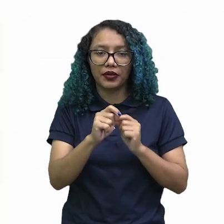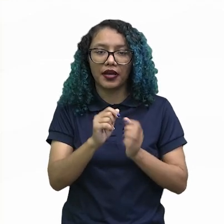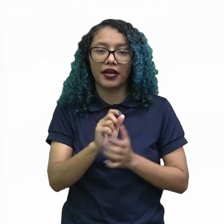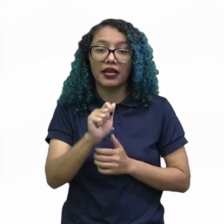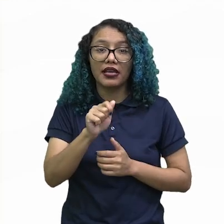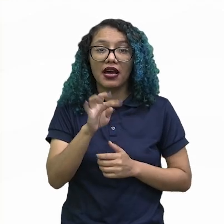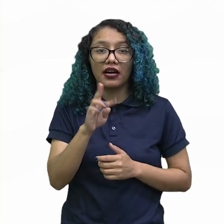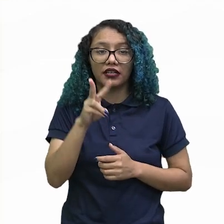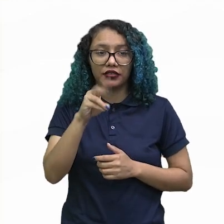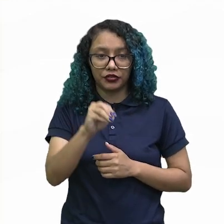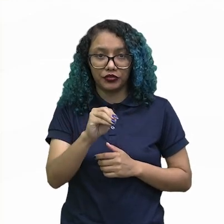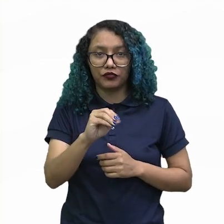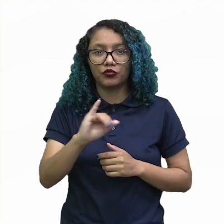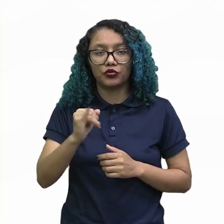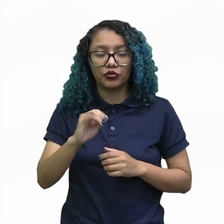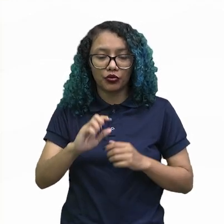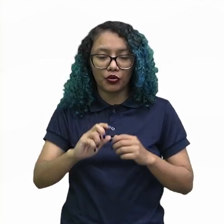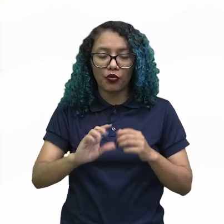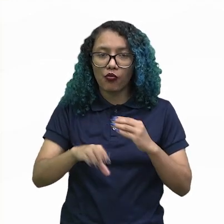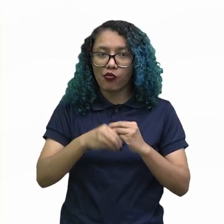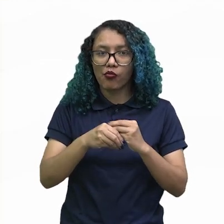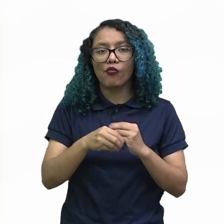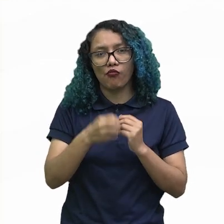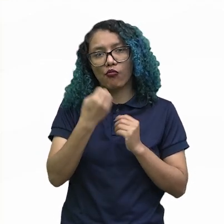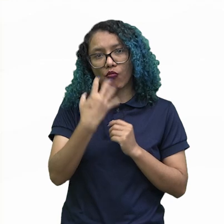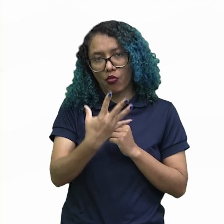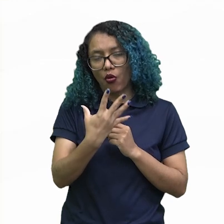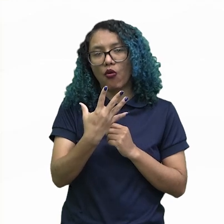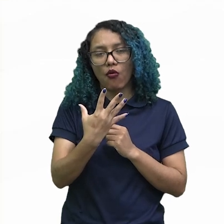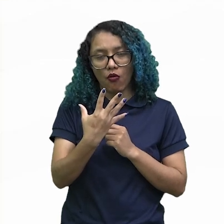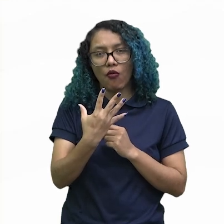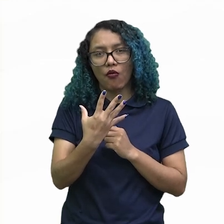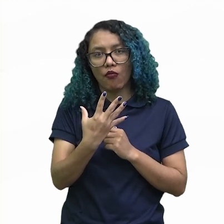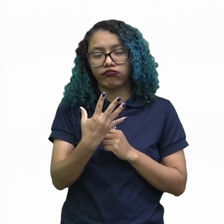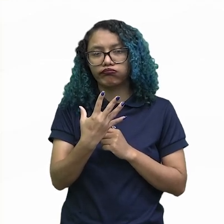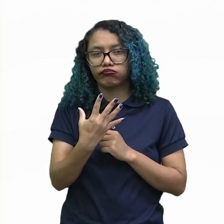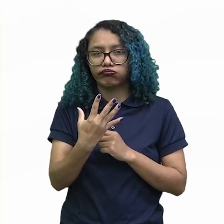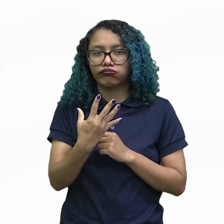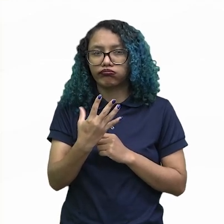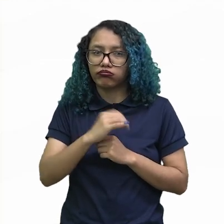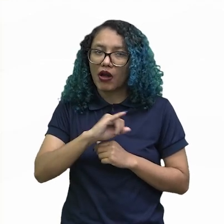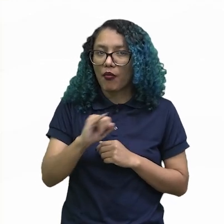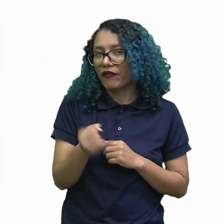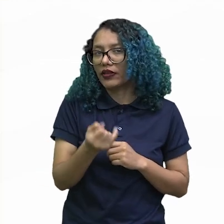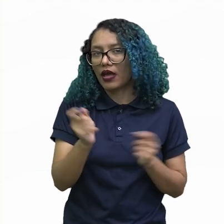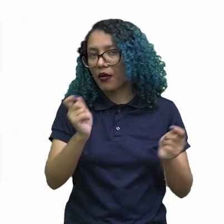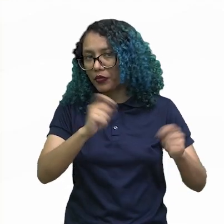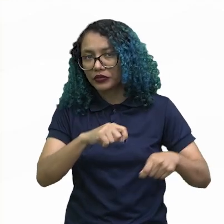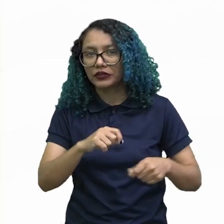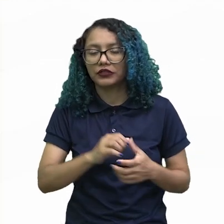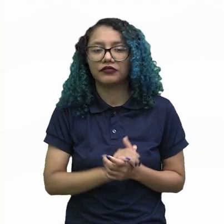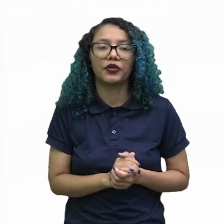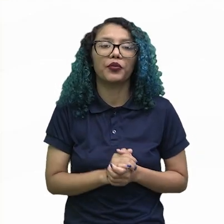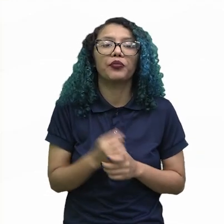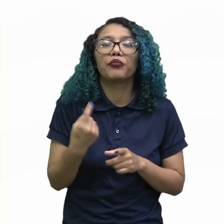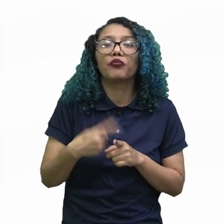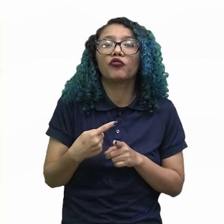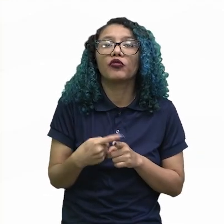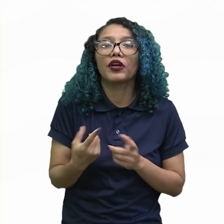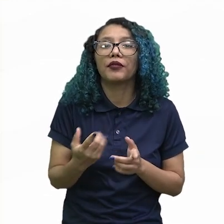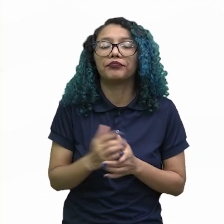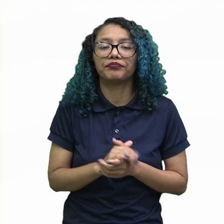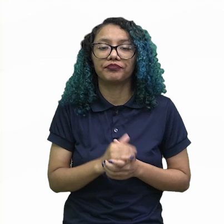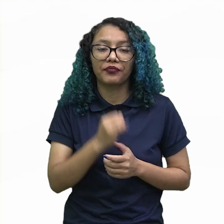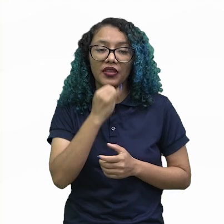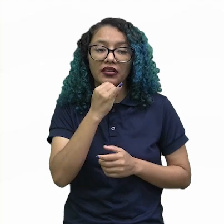juros compostos é uma boa forma de usar esses juros ao seu favor. Até porque a gente tem vários